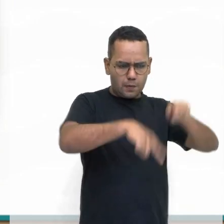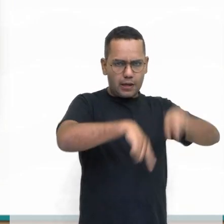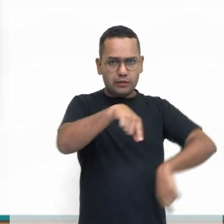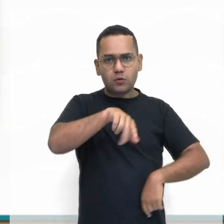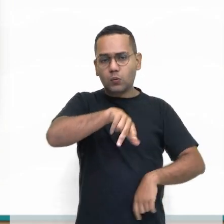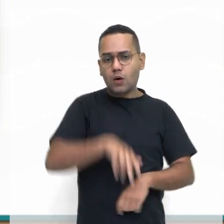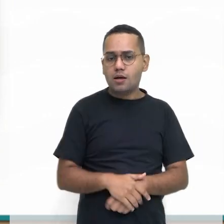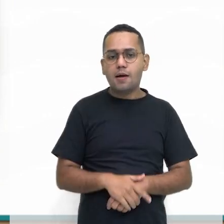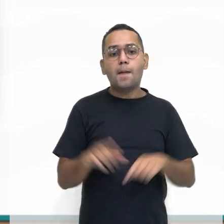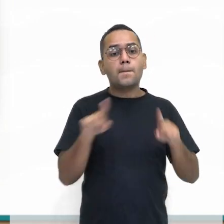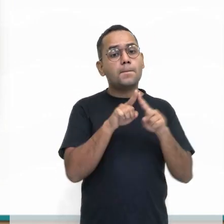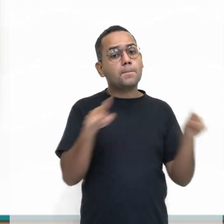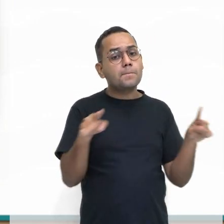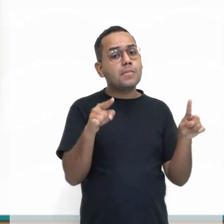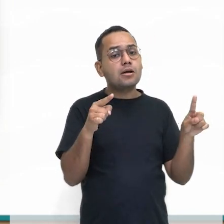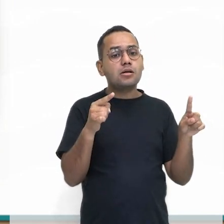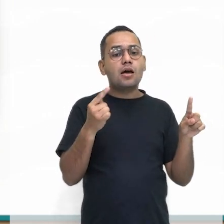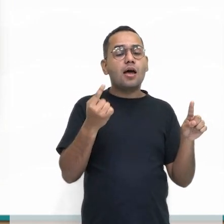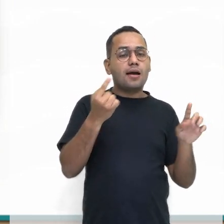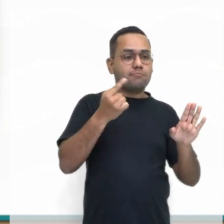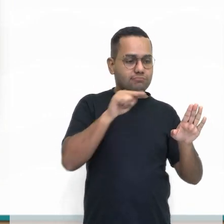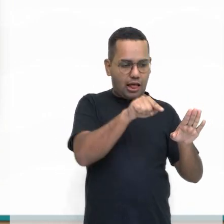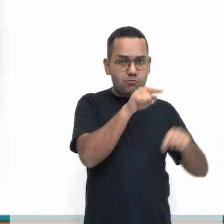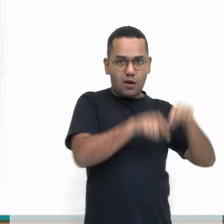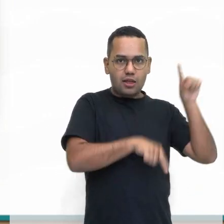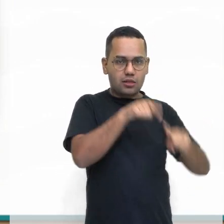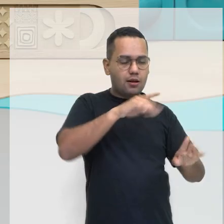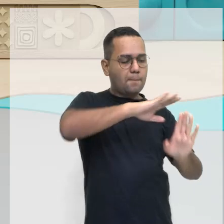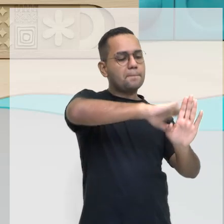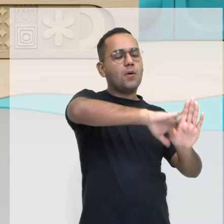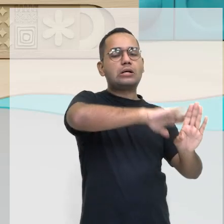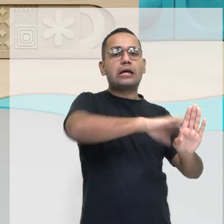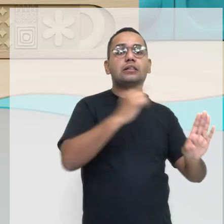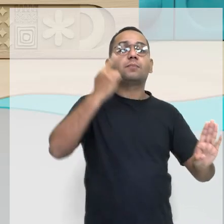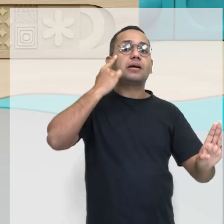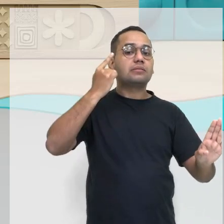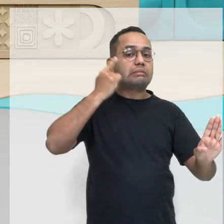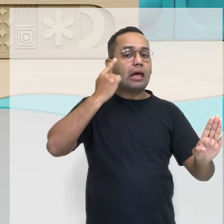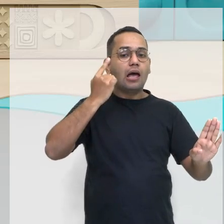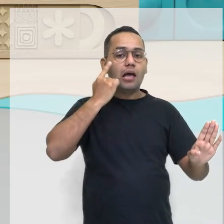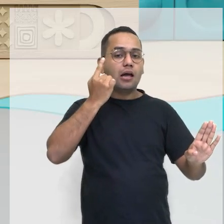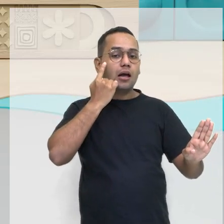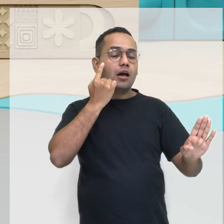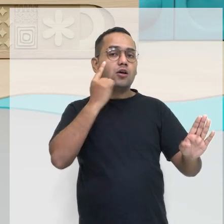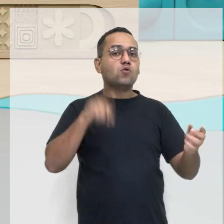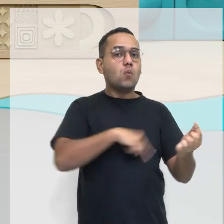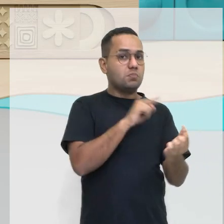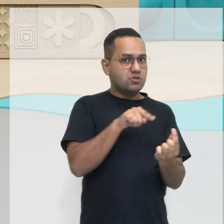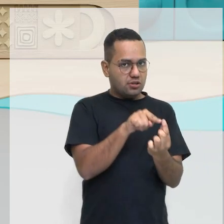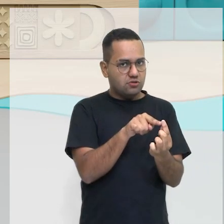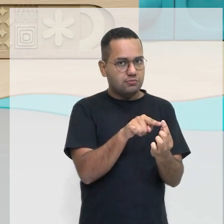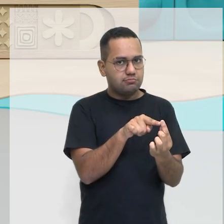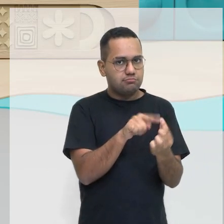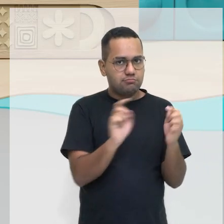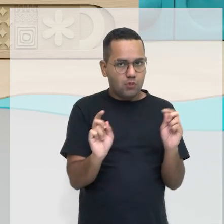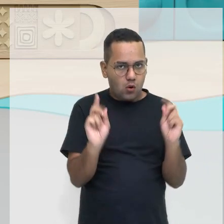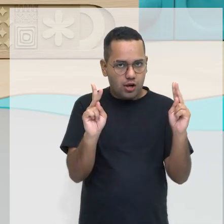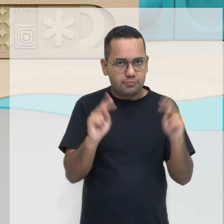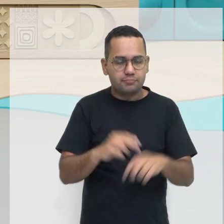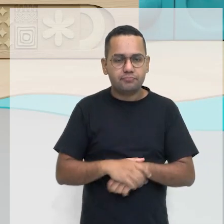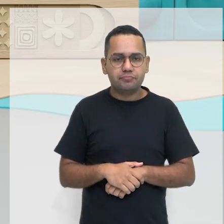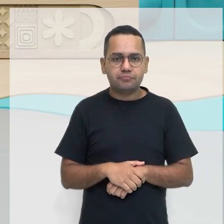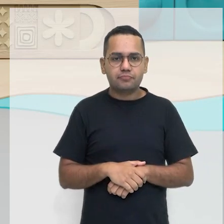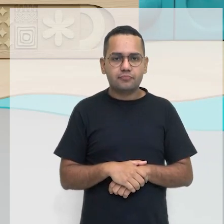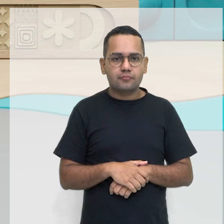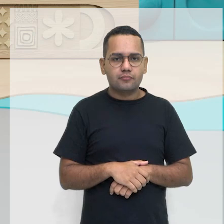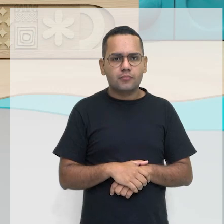ideia ou no processo por trás dela. Lembram quando eu falei que dependendo da intenção do artista,